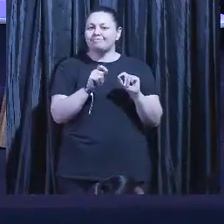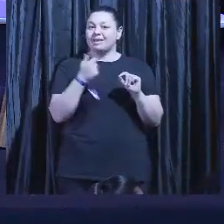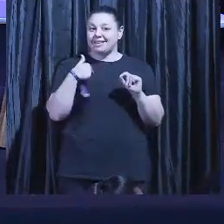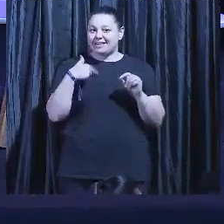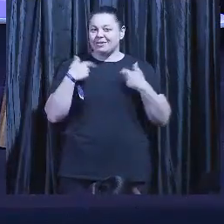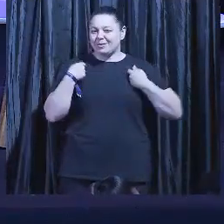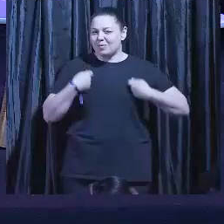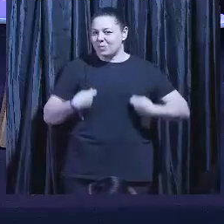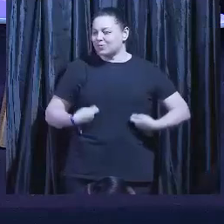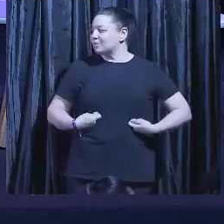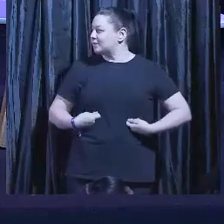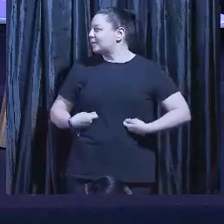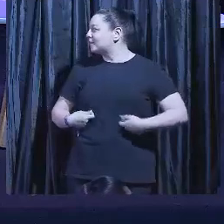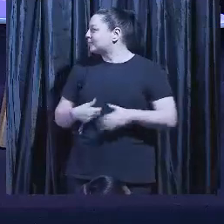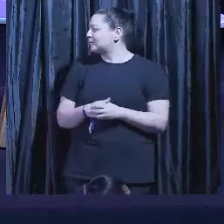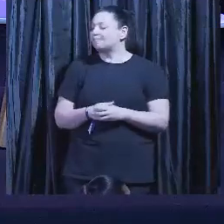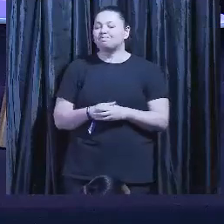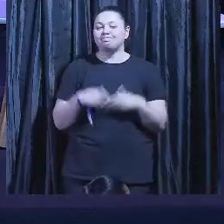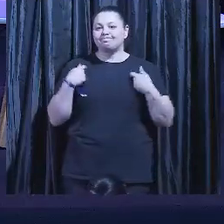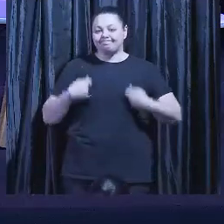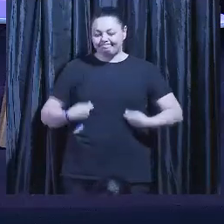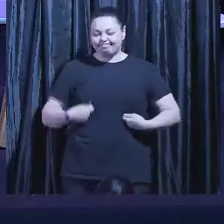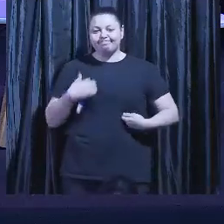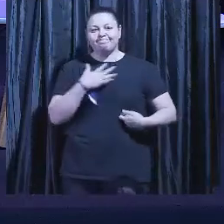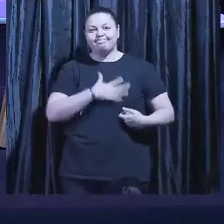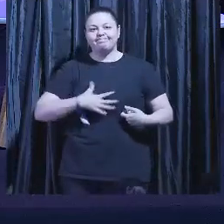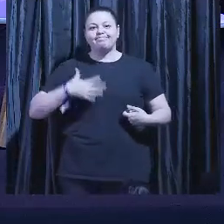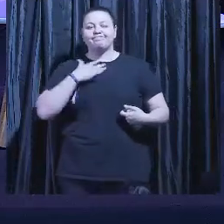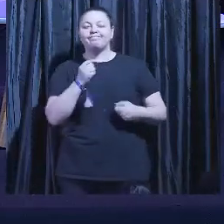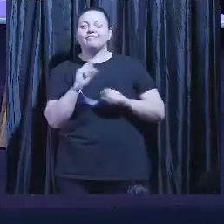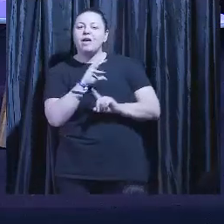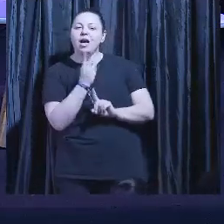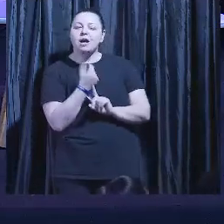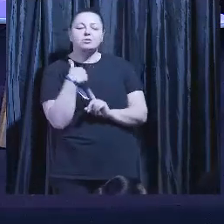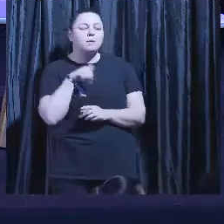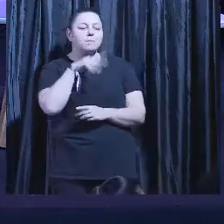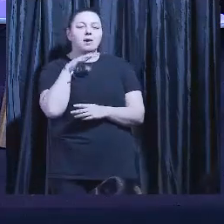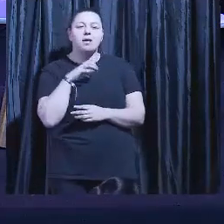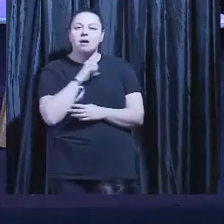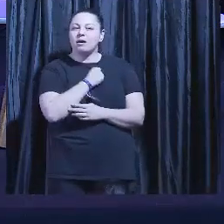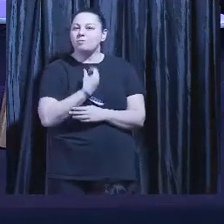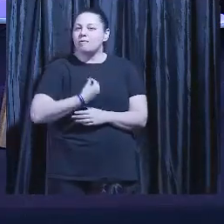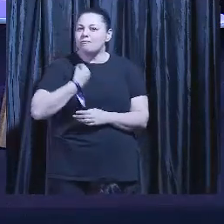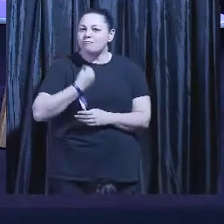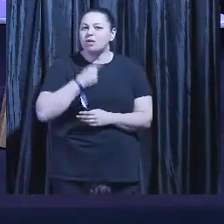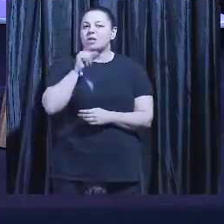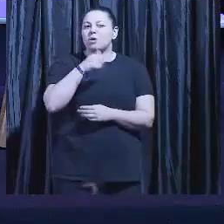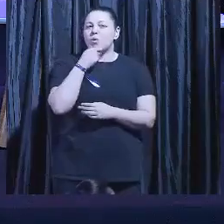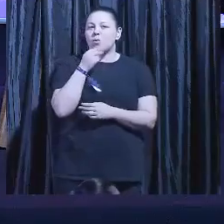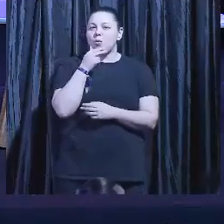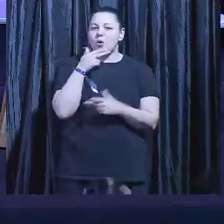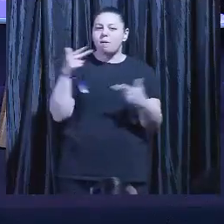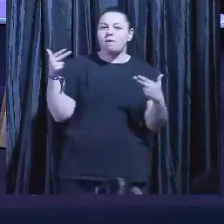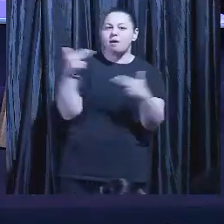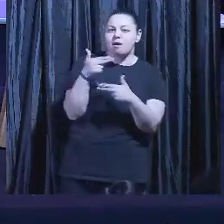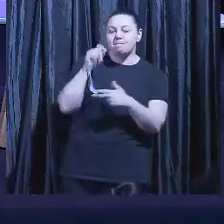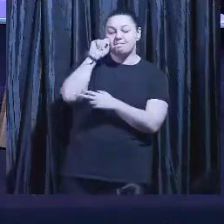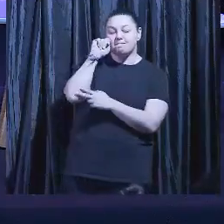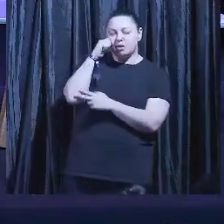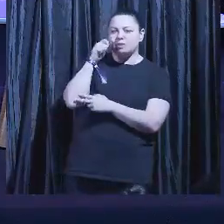que é de um dos artistas que eu mais amo na vida, que ele é um rapper preto de São Paulo, chamado Rico da